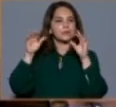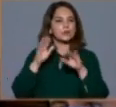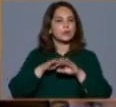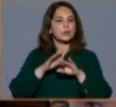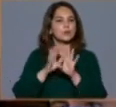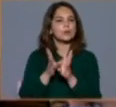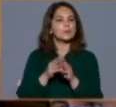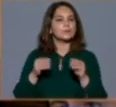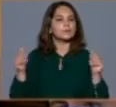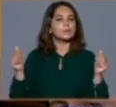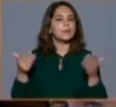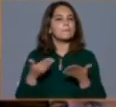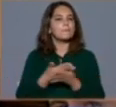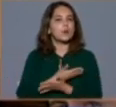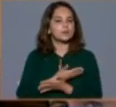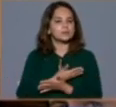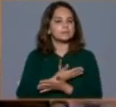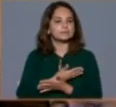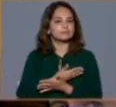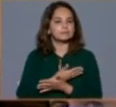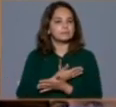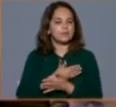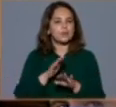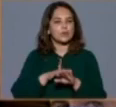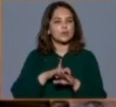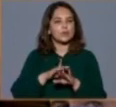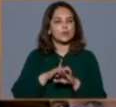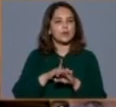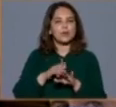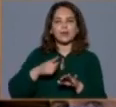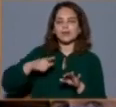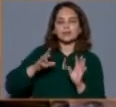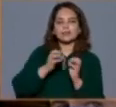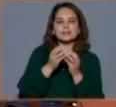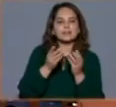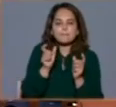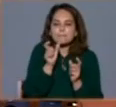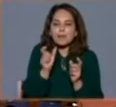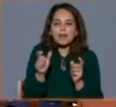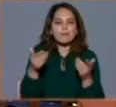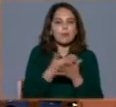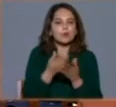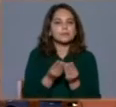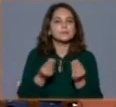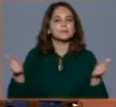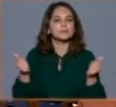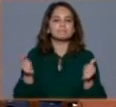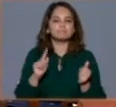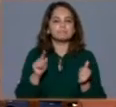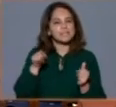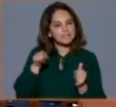incómodo da morte, para o retirar do horizonte dos nossos dias, mas um